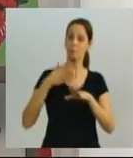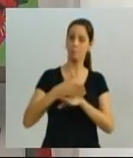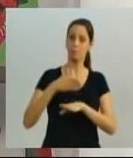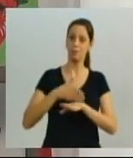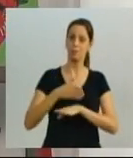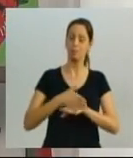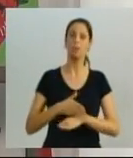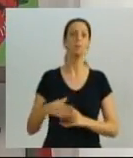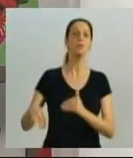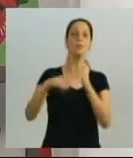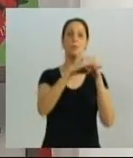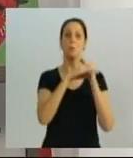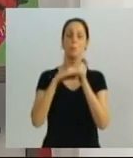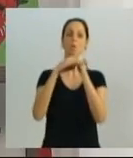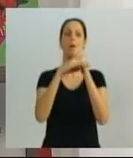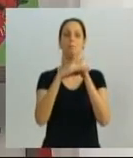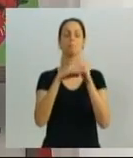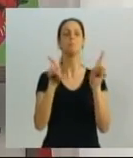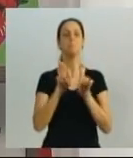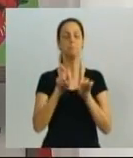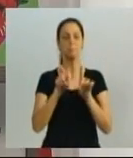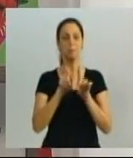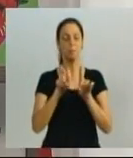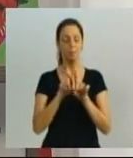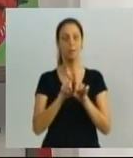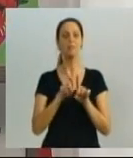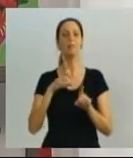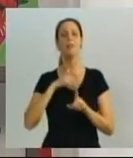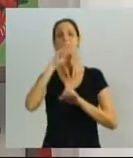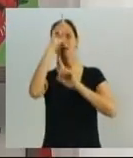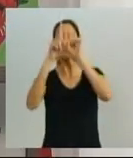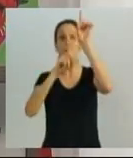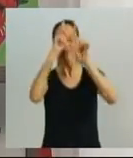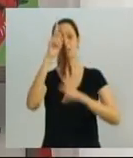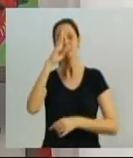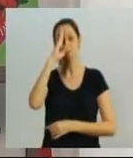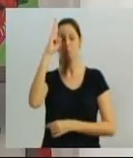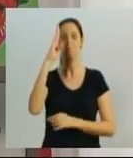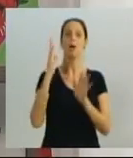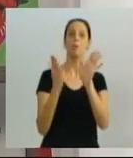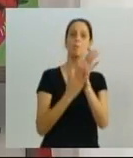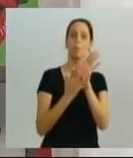de forma igual e que prevaleça as ideias, as